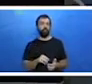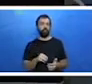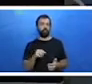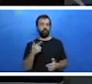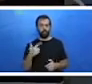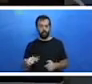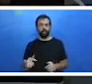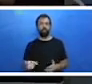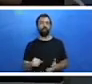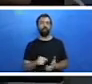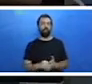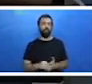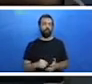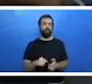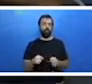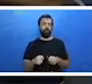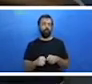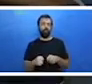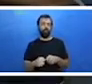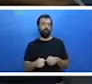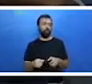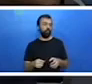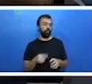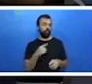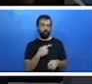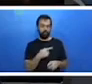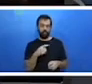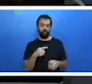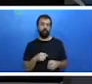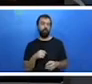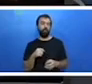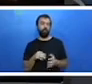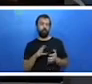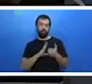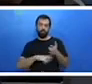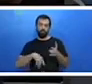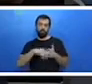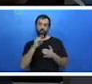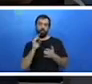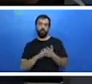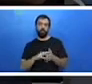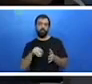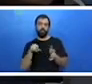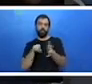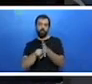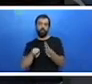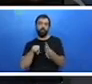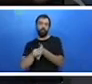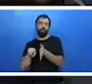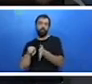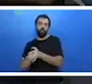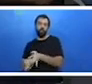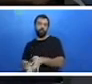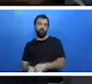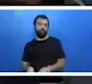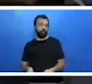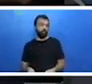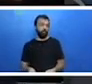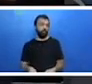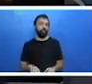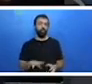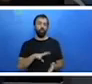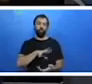nós fizemos. Tem os quadros, vocês vão pintar o que se pede. Todos estão divididos em 100